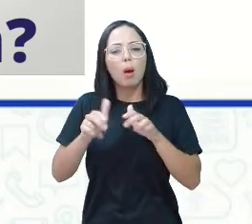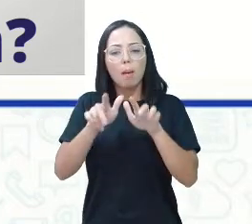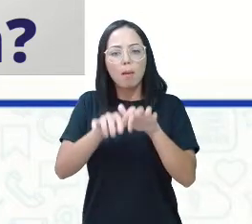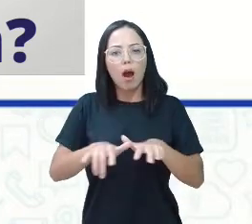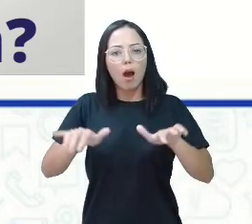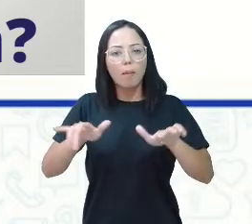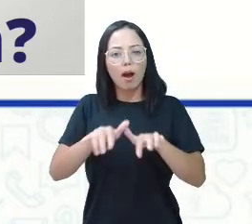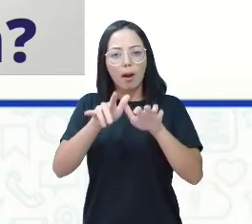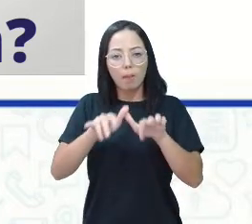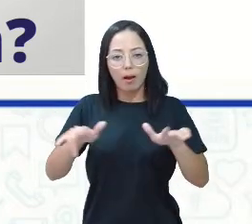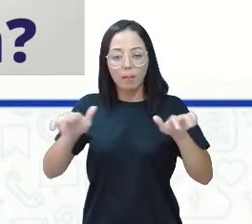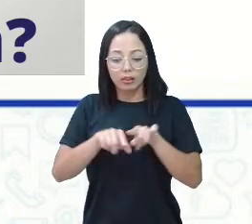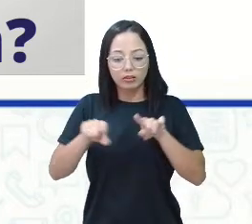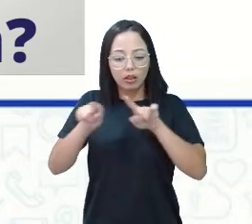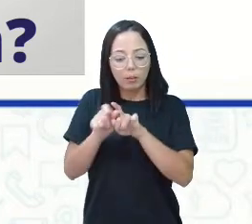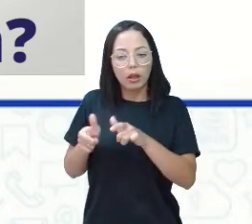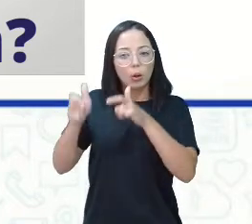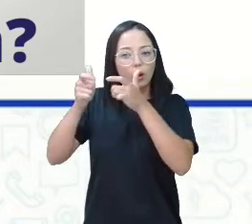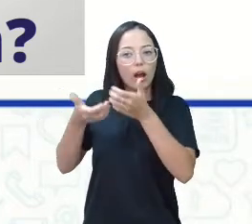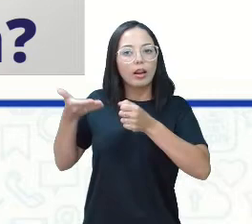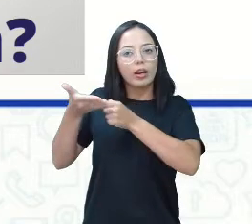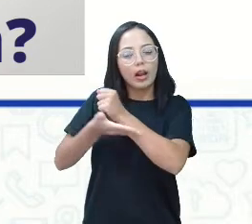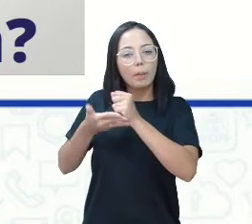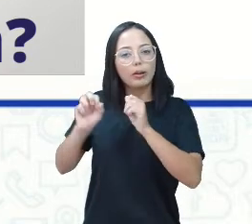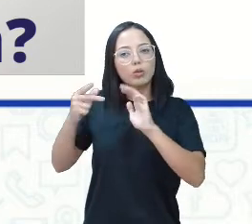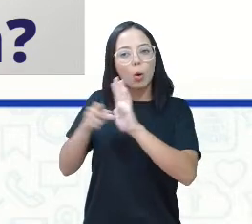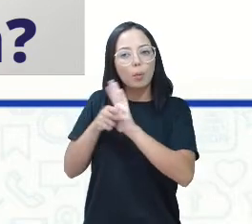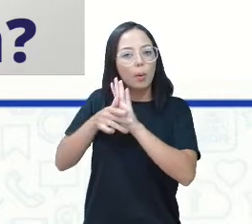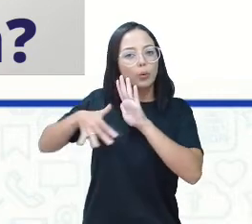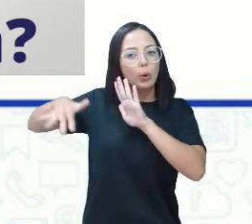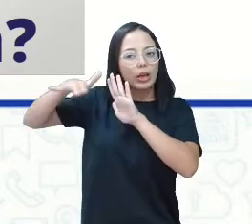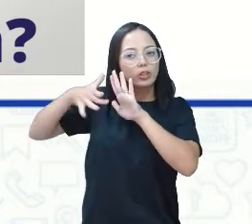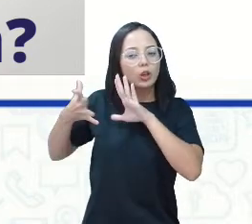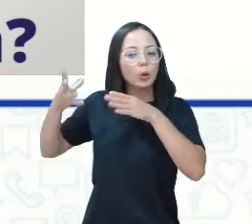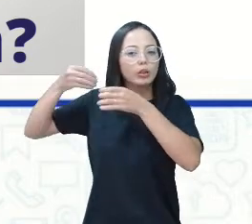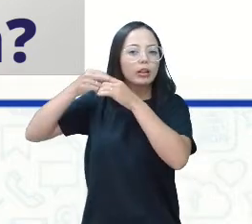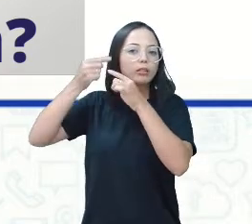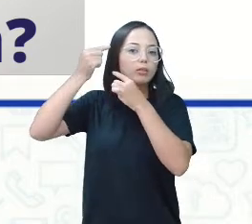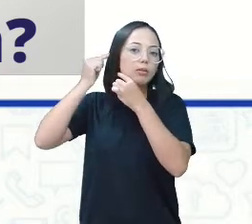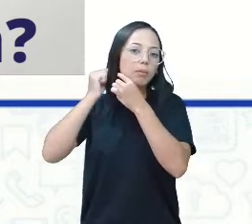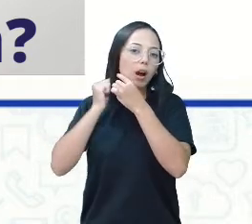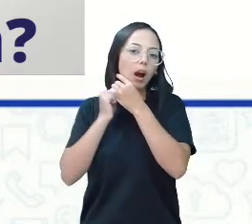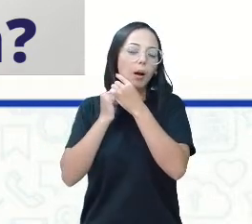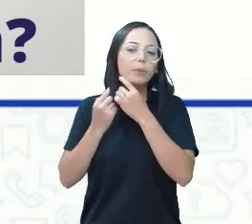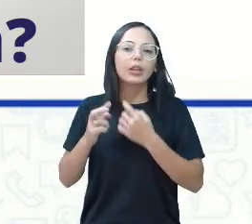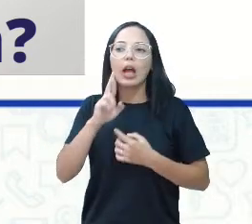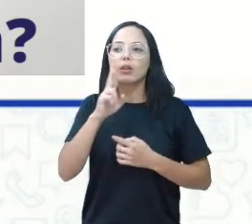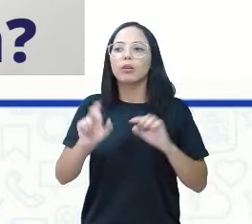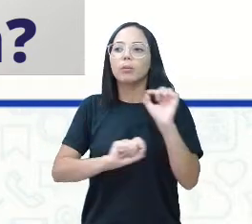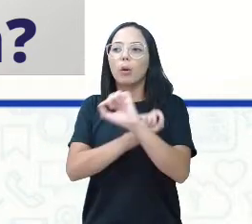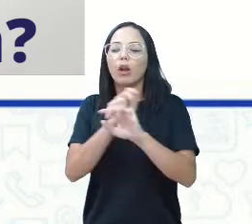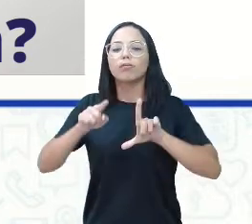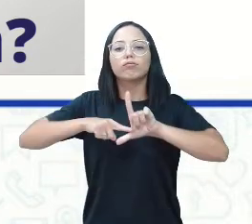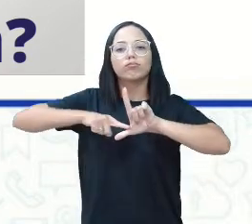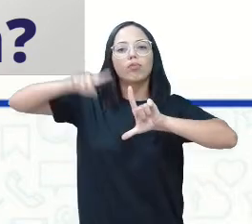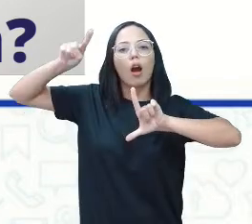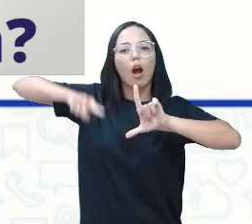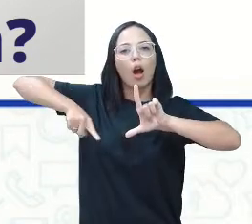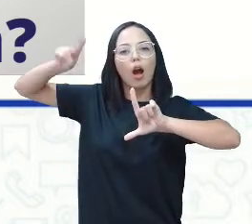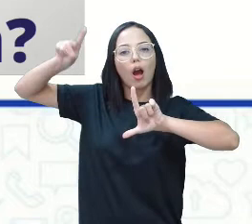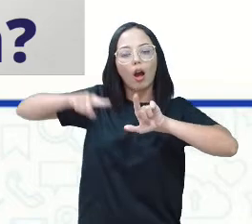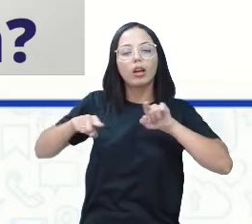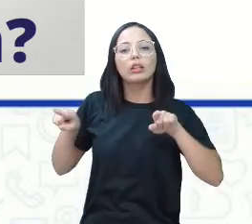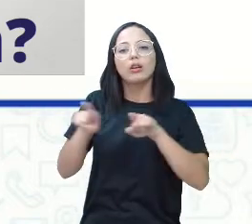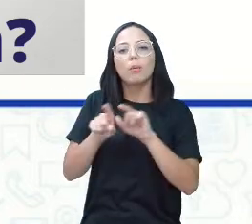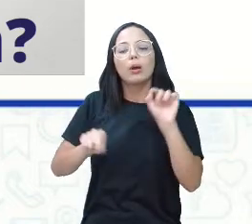Células ciliadas localizadas na base ou região mais baixa da cóclea são responsáveis pelas altas frequências, enquanto as do ápice